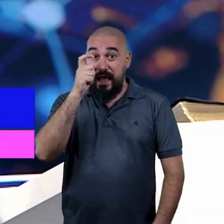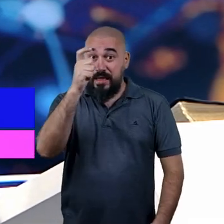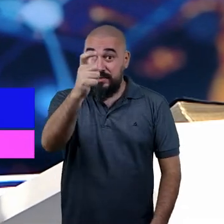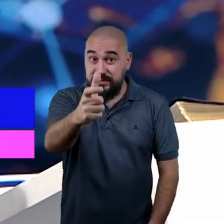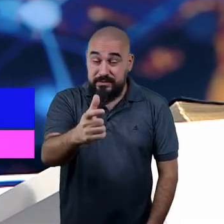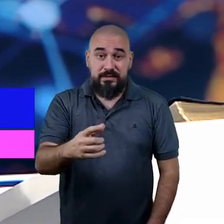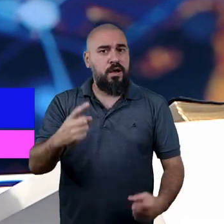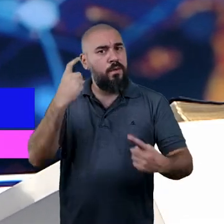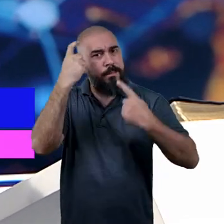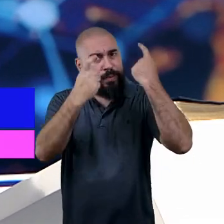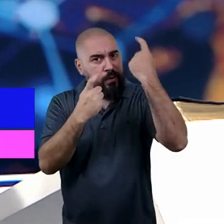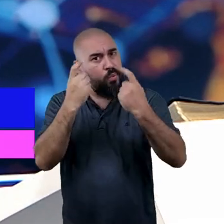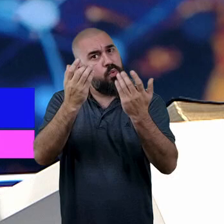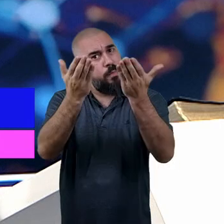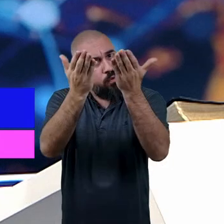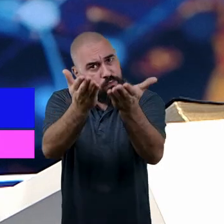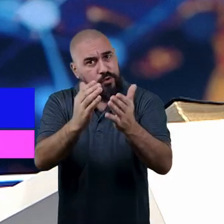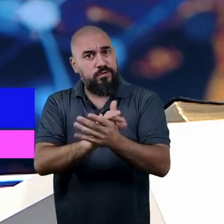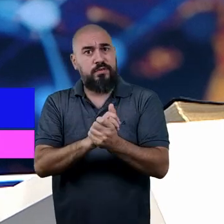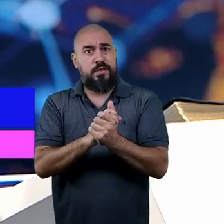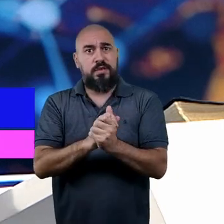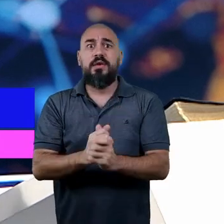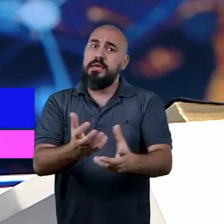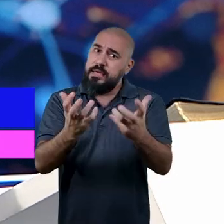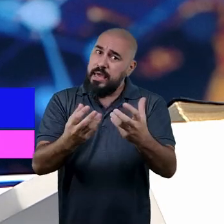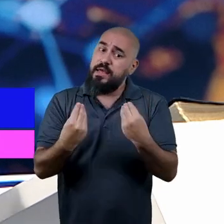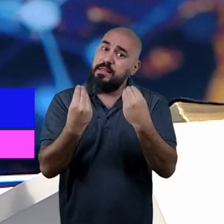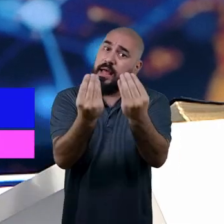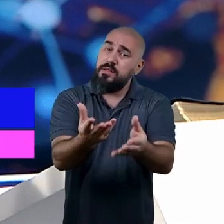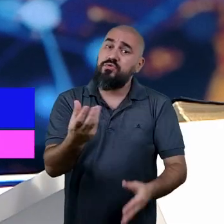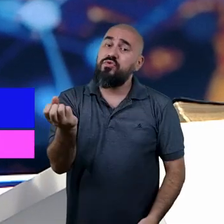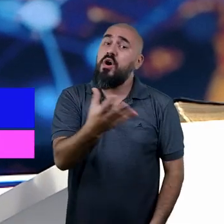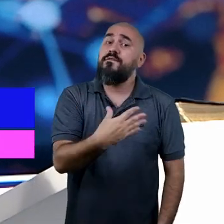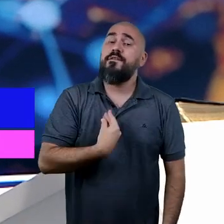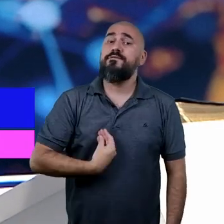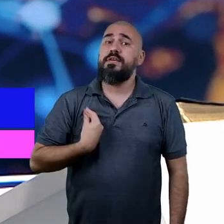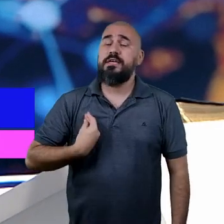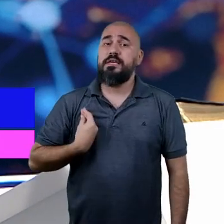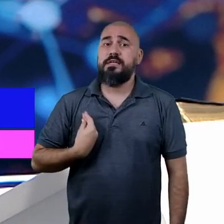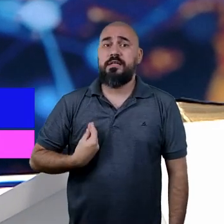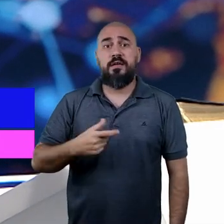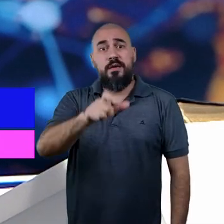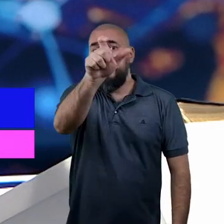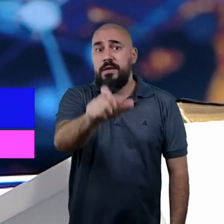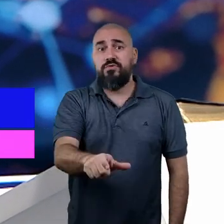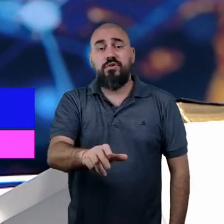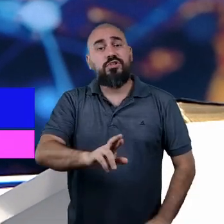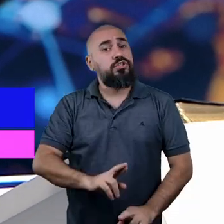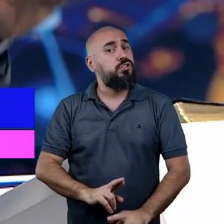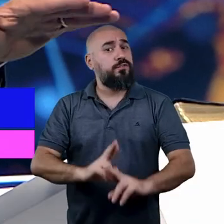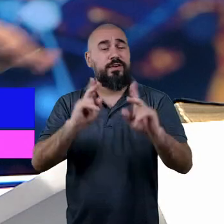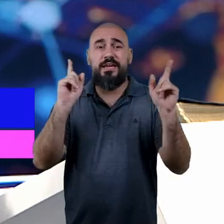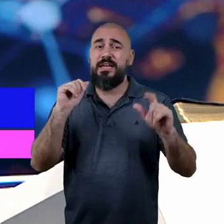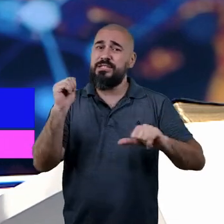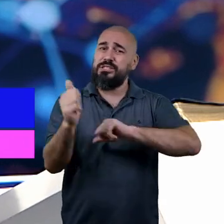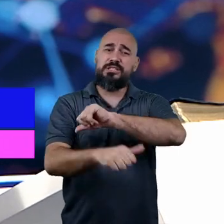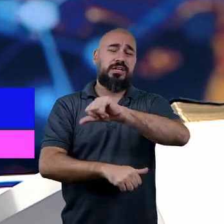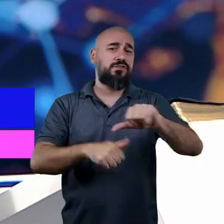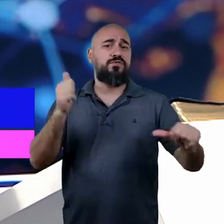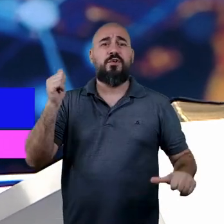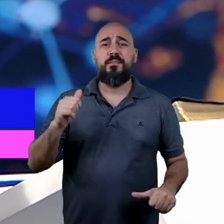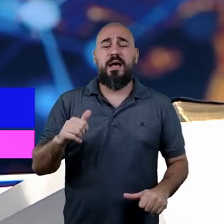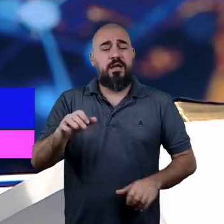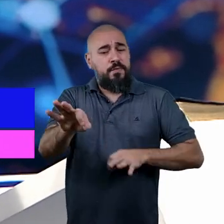você, ele quer te dar uma nova vida, ele quer que você seja completamente transformado